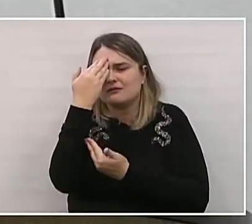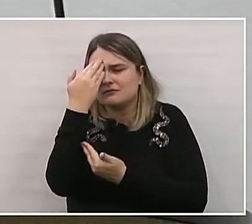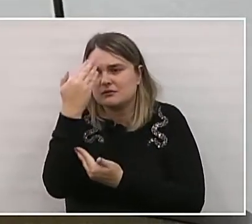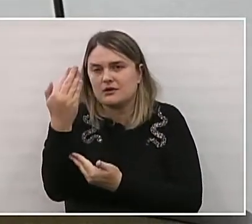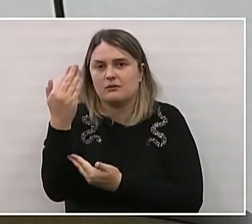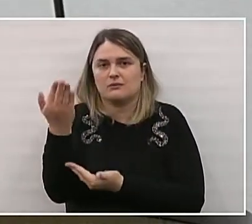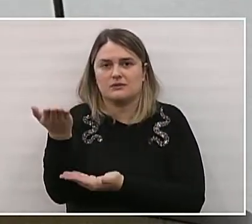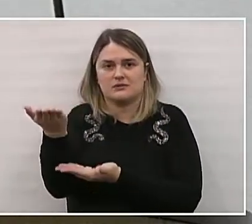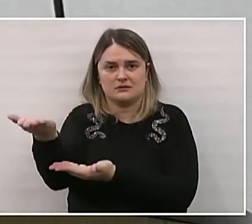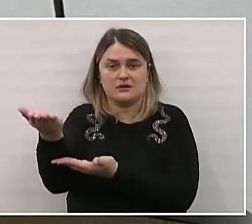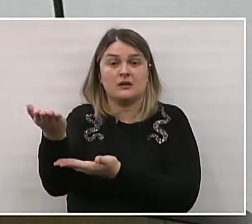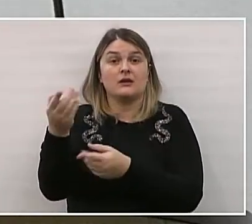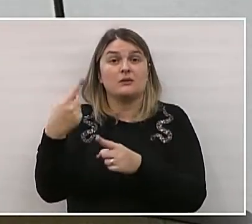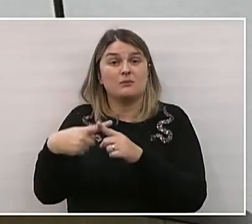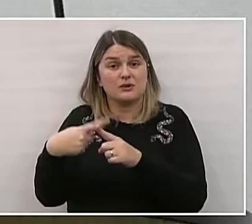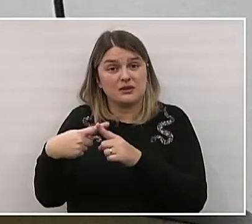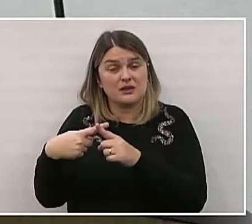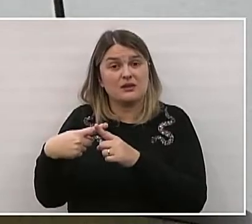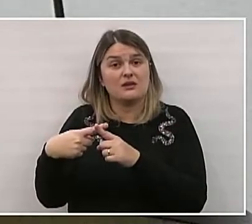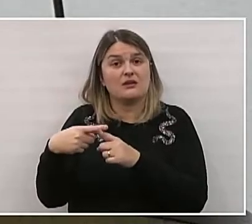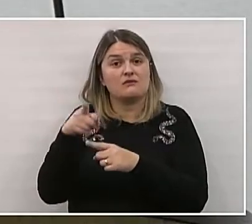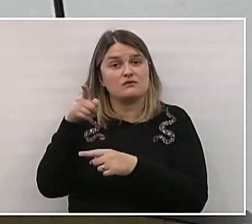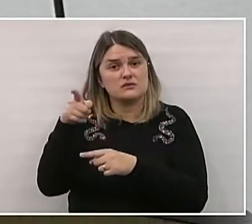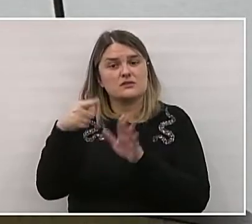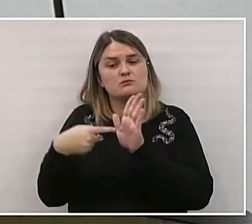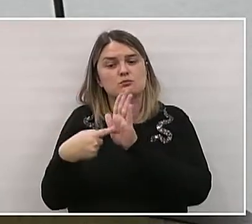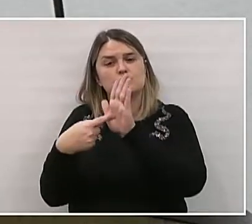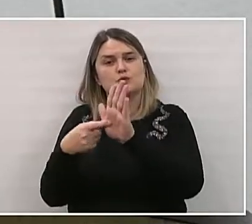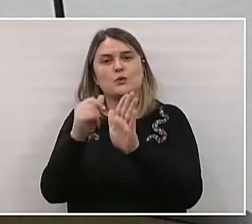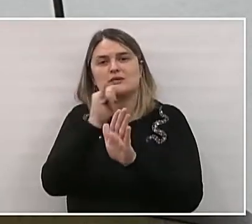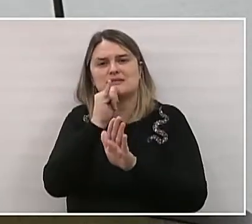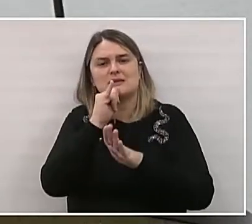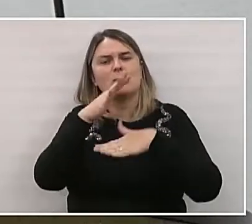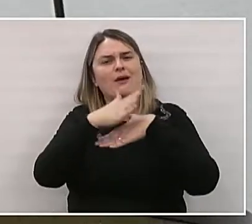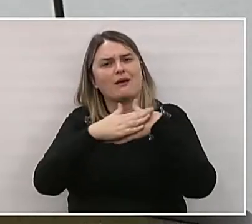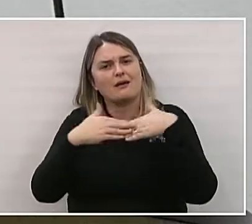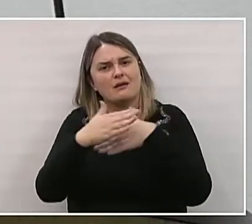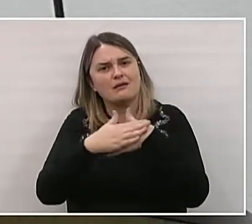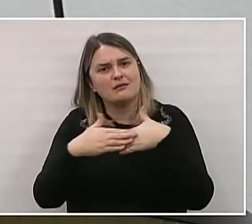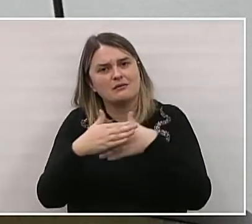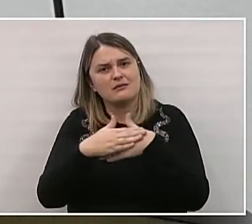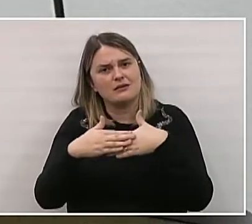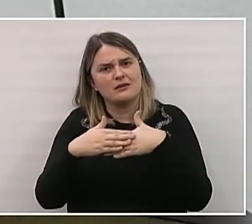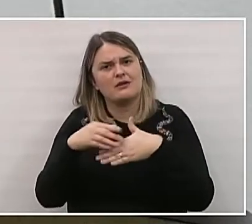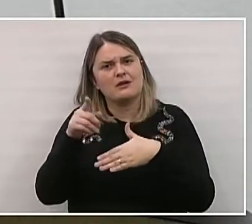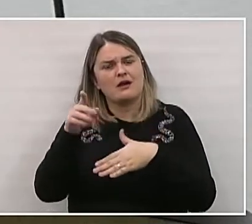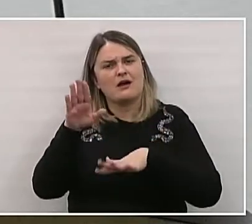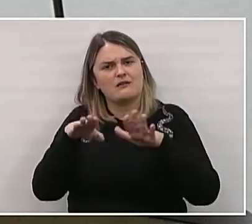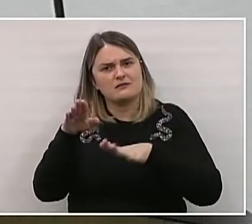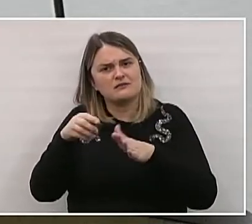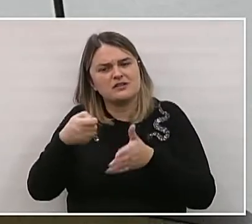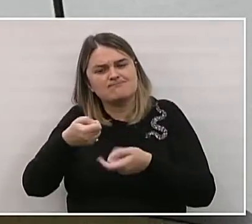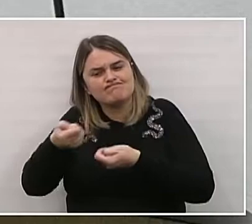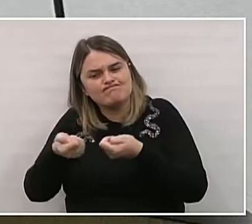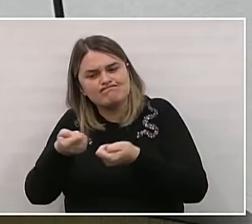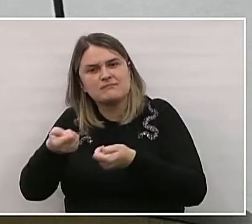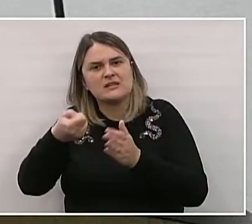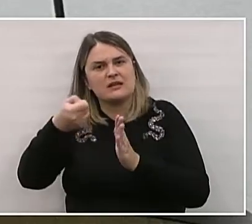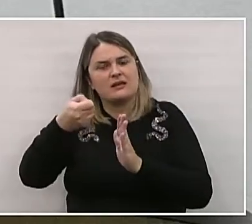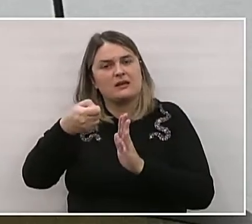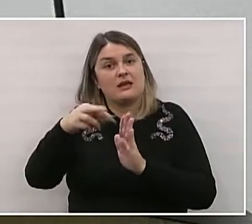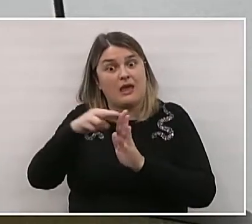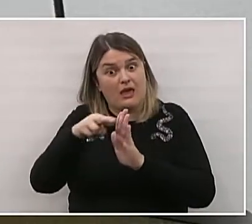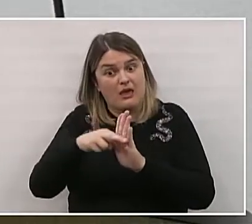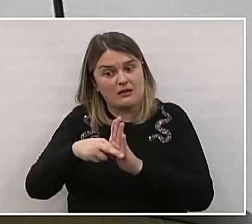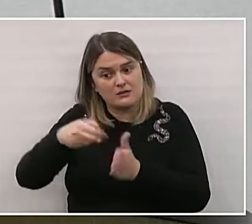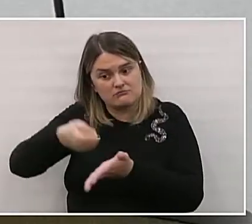senhora. Foi através de seus exemplos de carinho, de muitas vezes com seus puxões de orelha, que